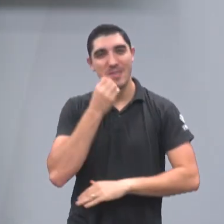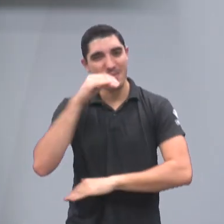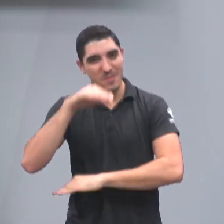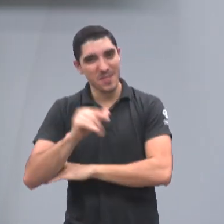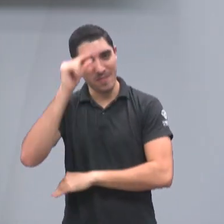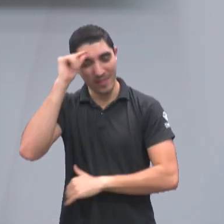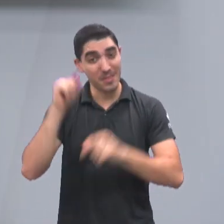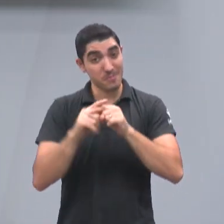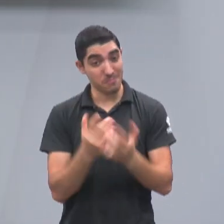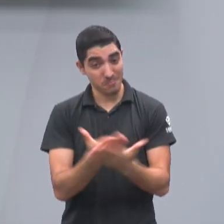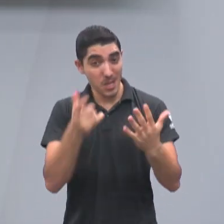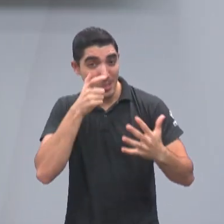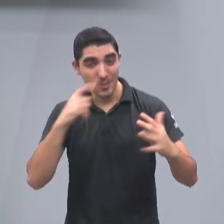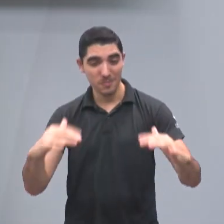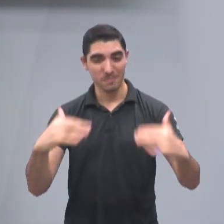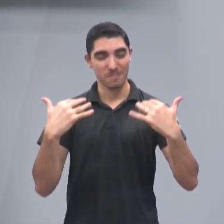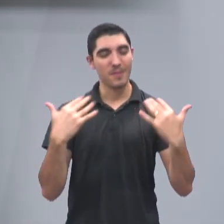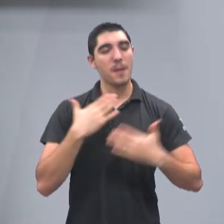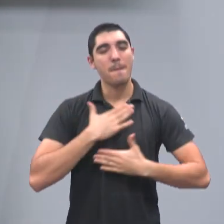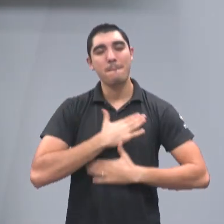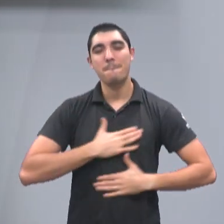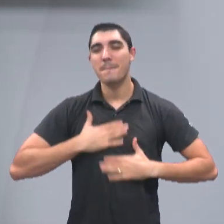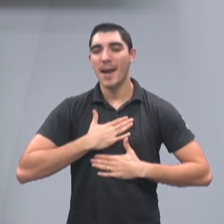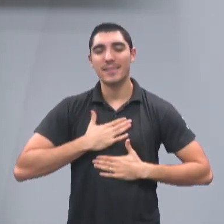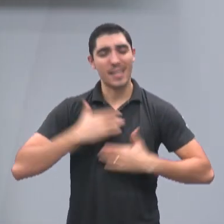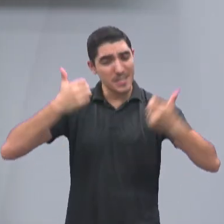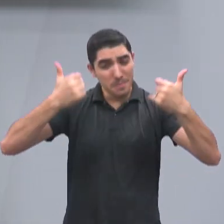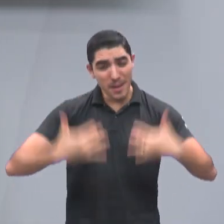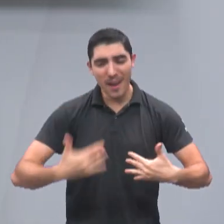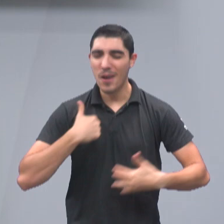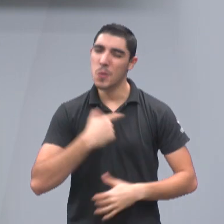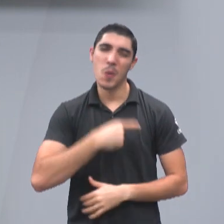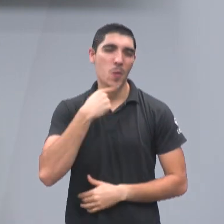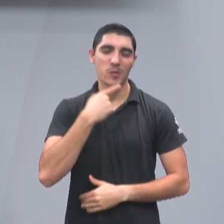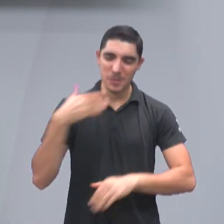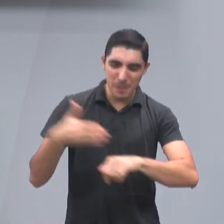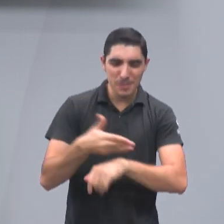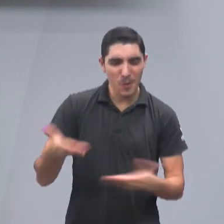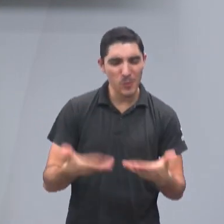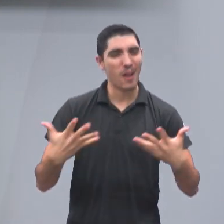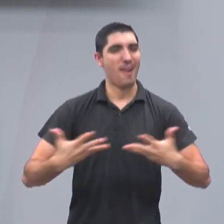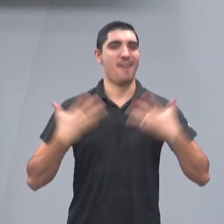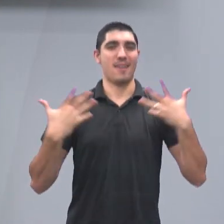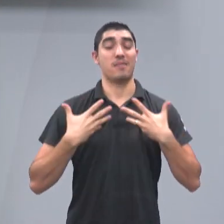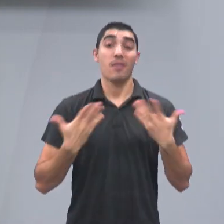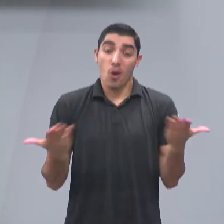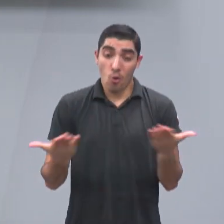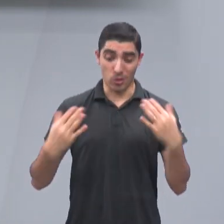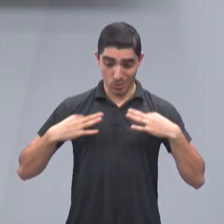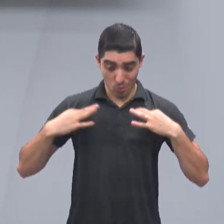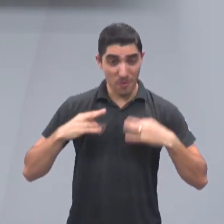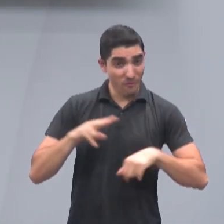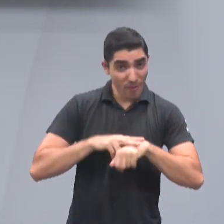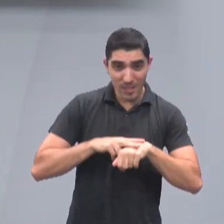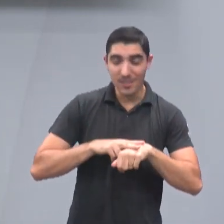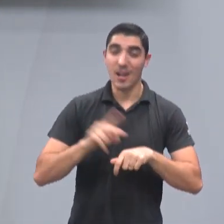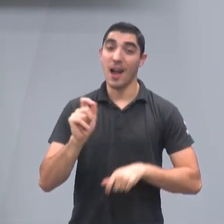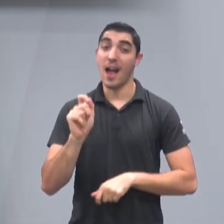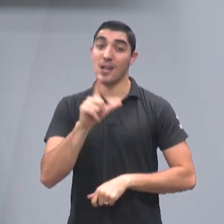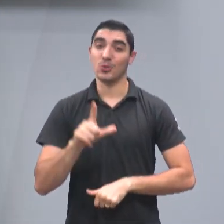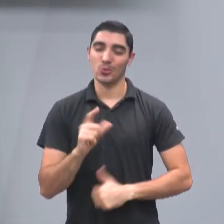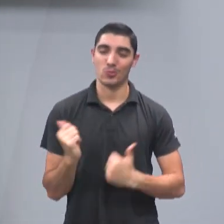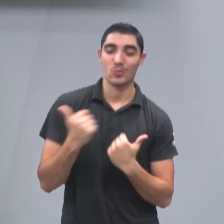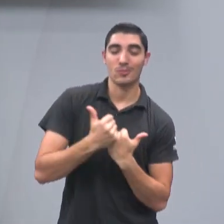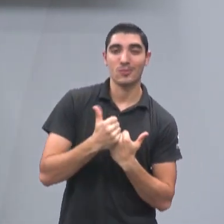Boa tarde a você aí de casa. Como sempre, é um prazer inenarrável estar em mais uma Hora do Esporte. Hoje, sem o tradicional verde, estou de azul, que,